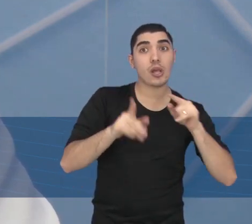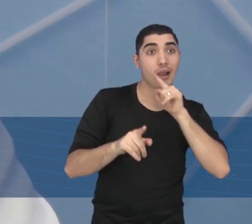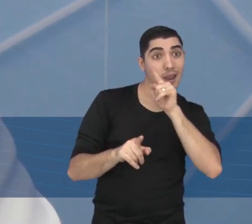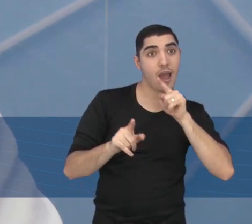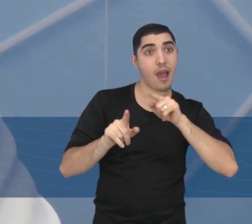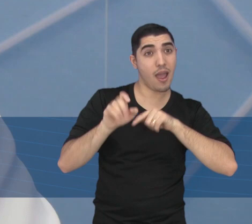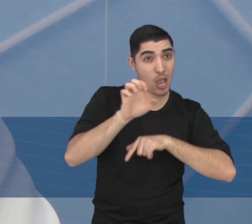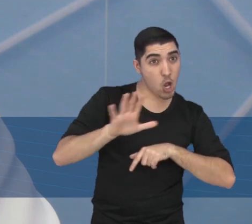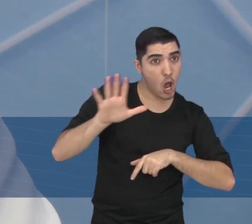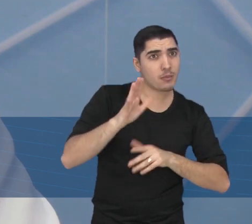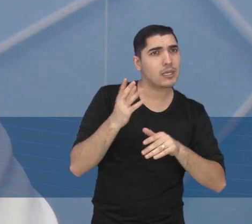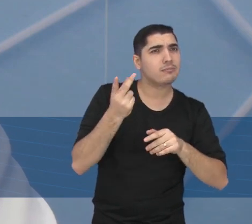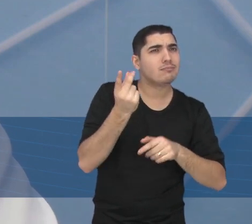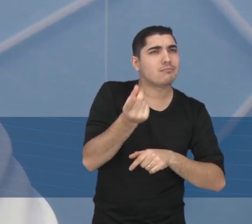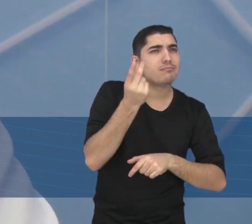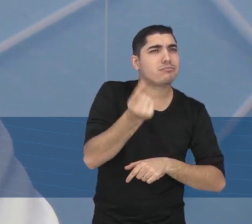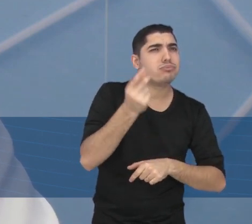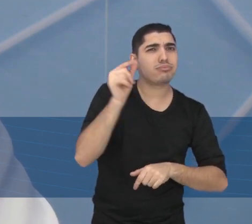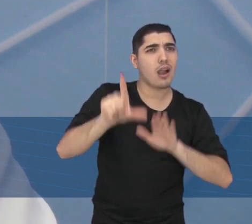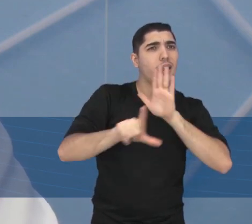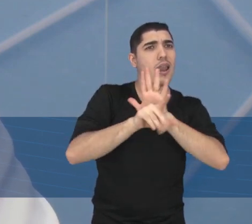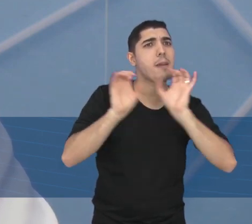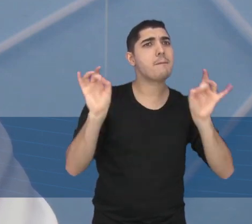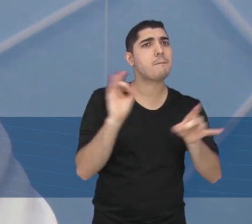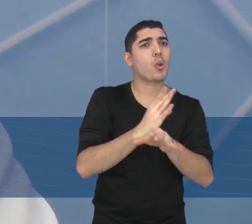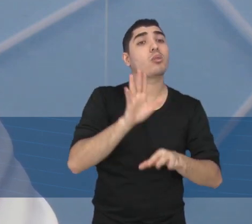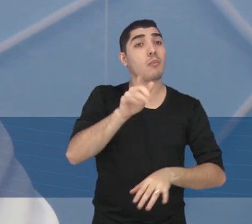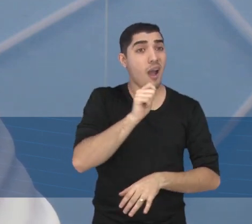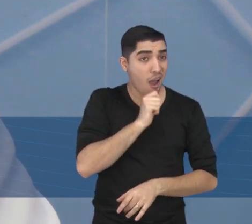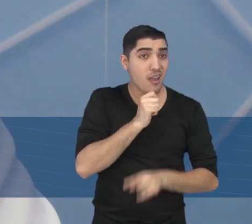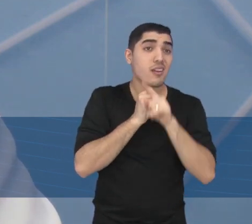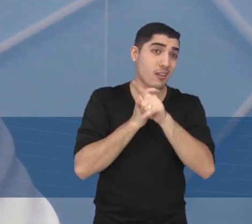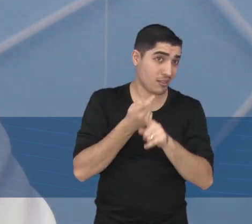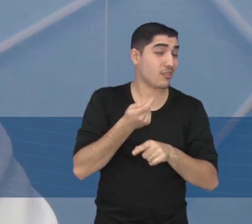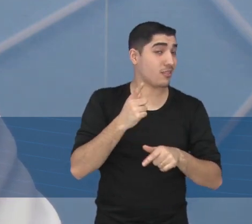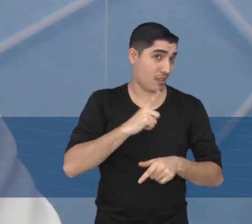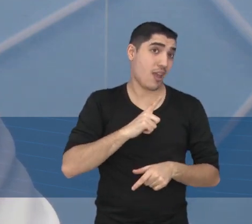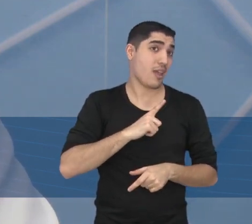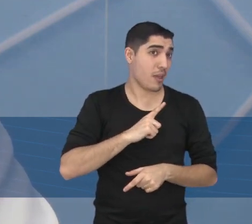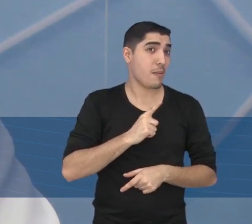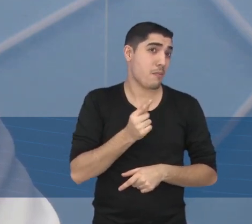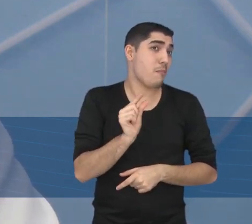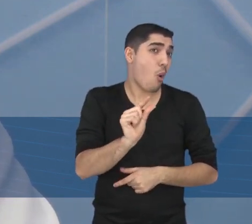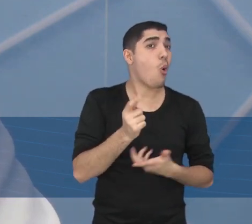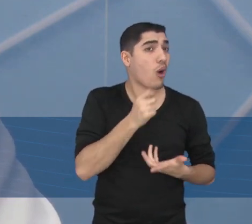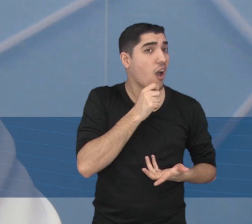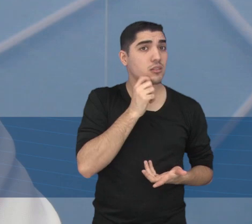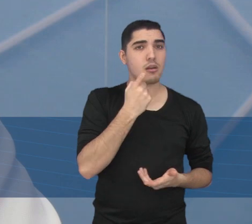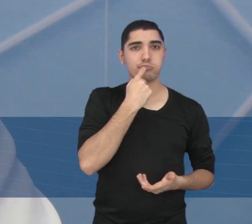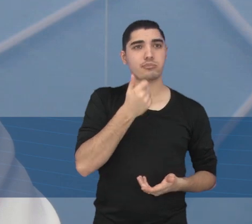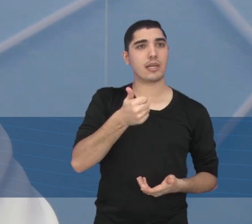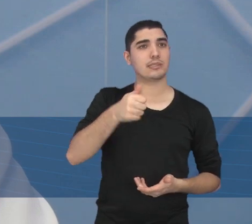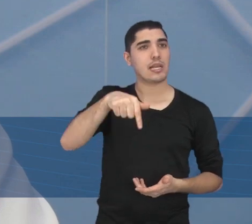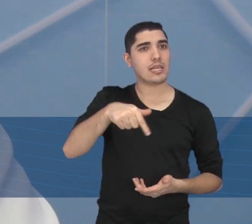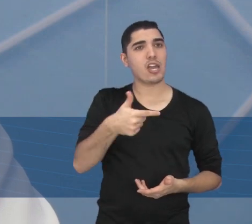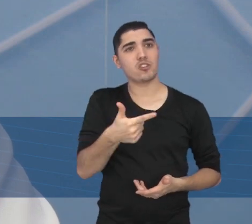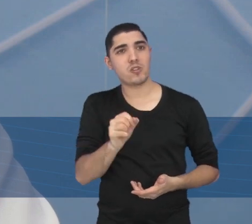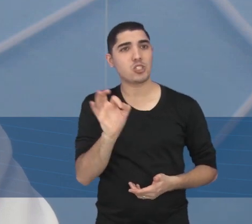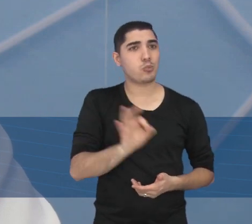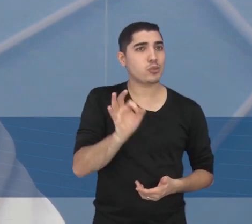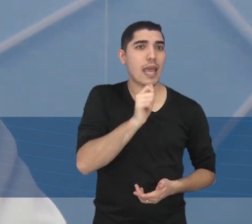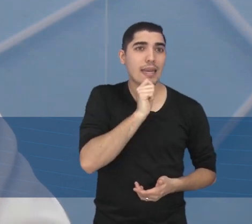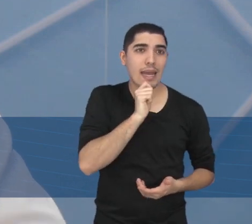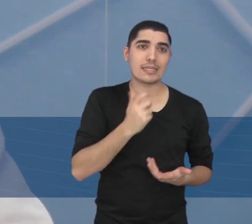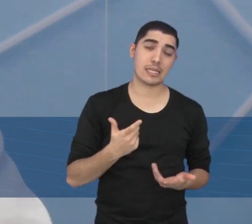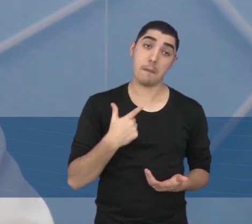tempo, mesmo assim ainda tem ali um índice de reciclagem formal, diria até baixo, dependendo desse de 20%, não acho tão